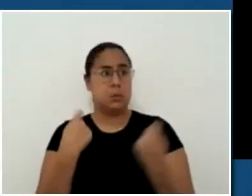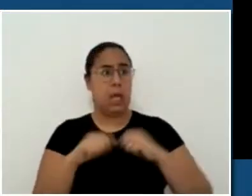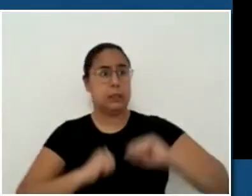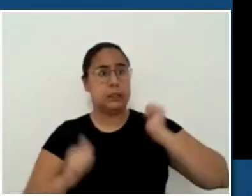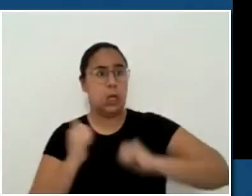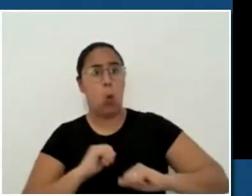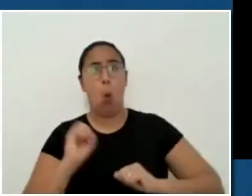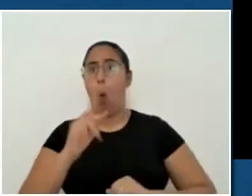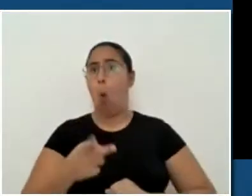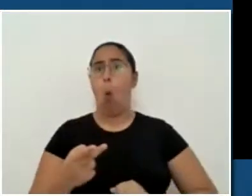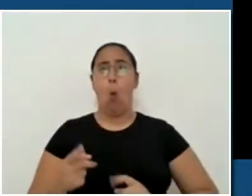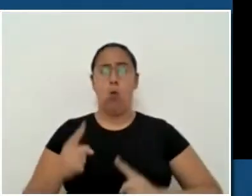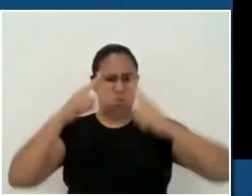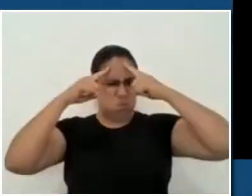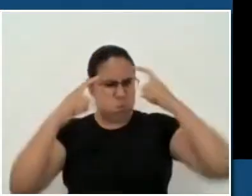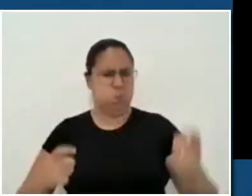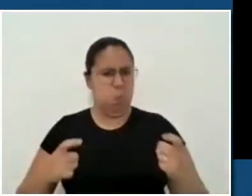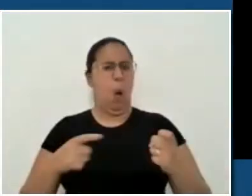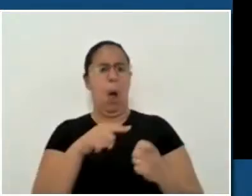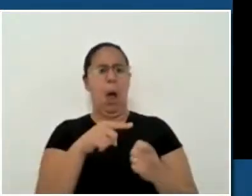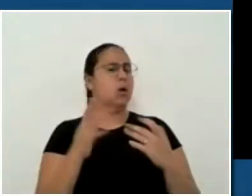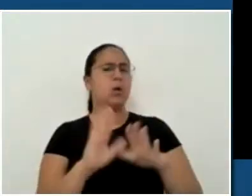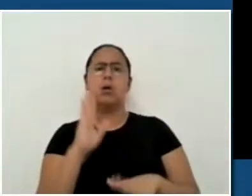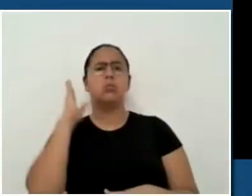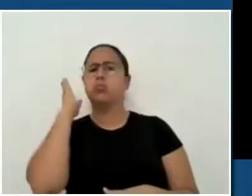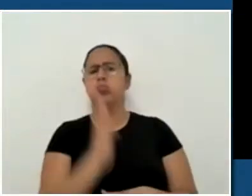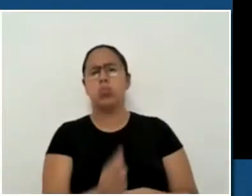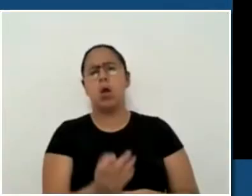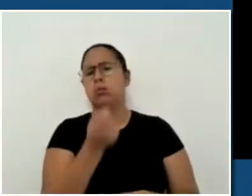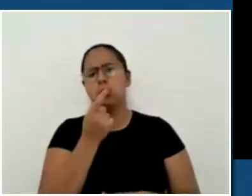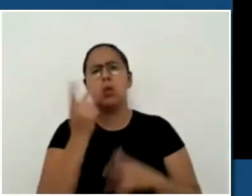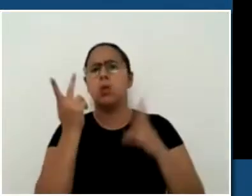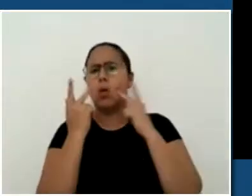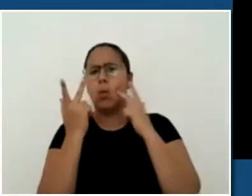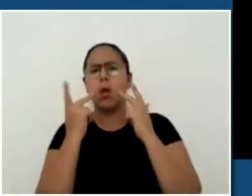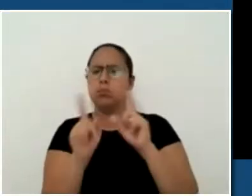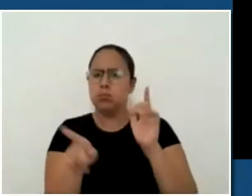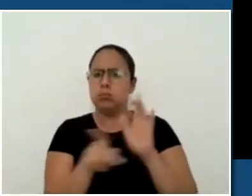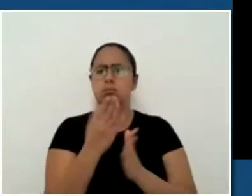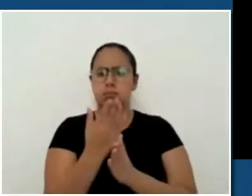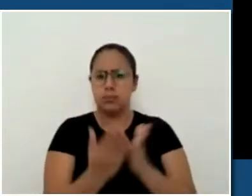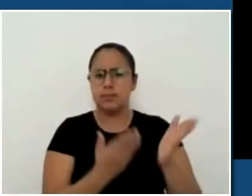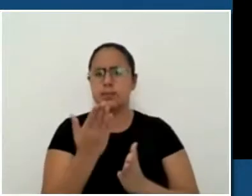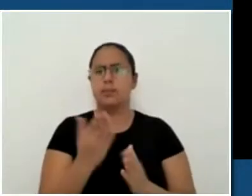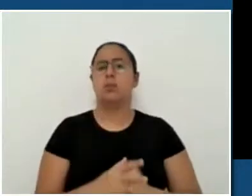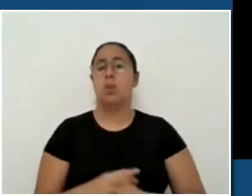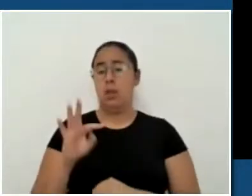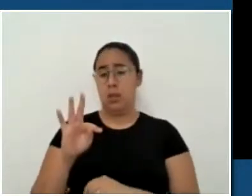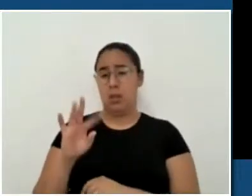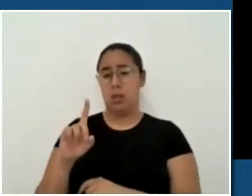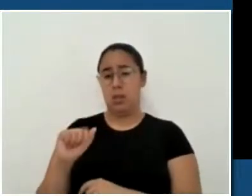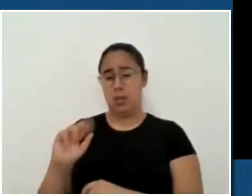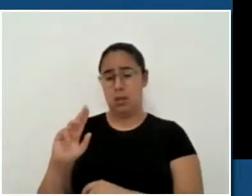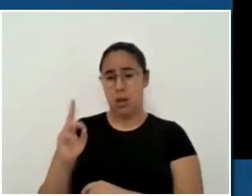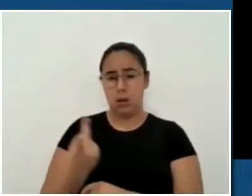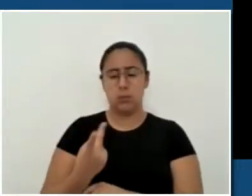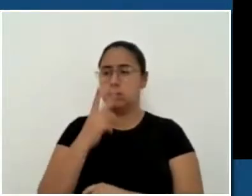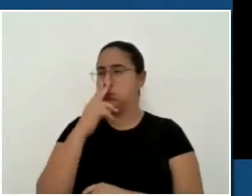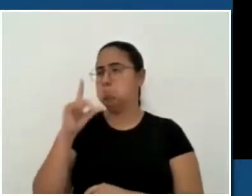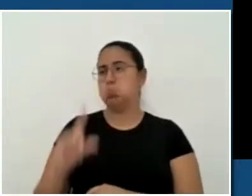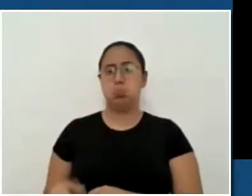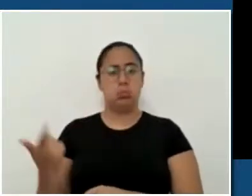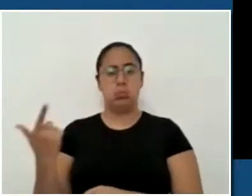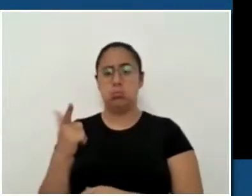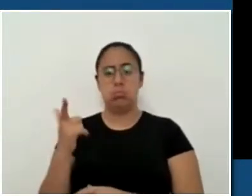atencional. Os efeitos positivos podem ter no tratamento do TDAH, mas são menos intensos do que quando tem só